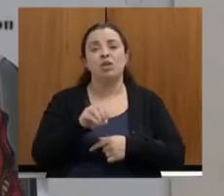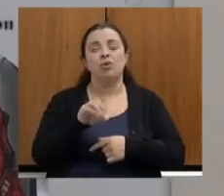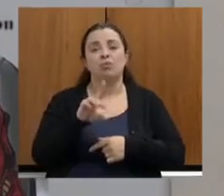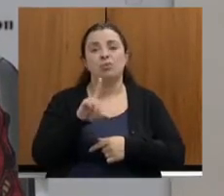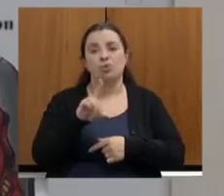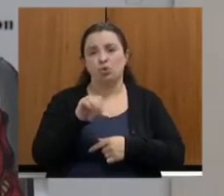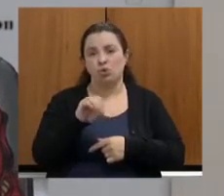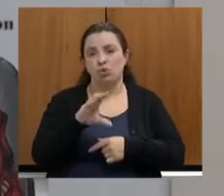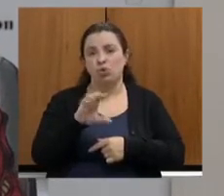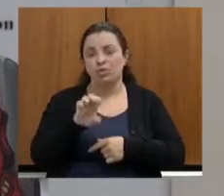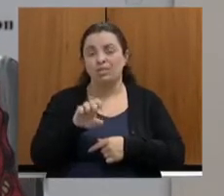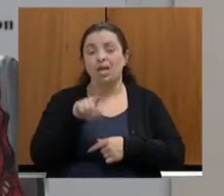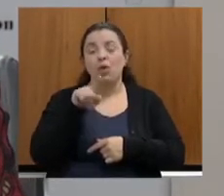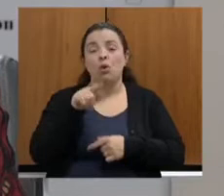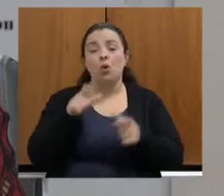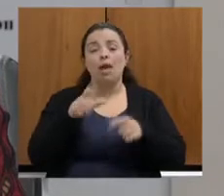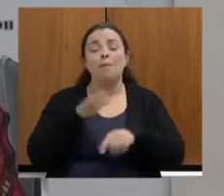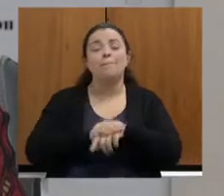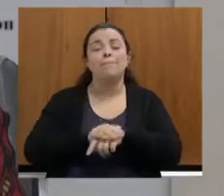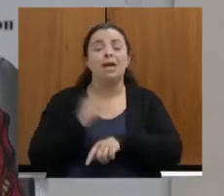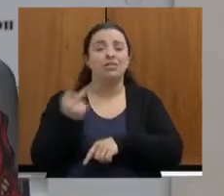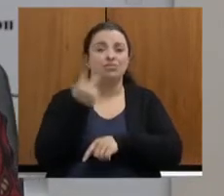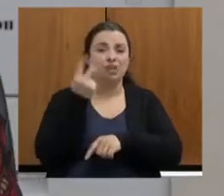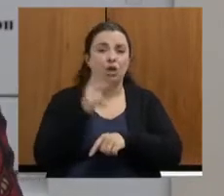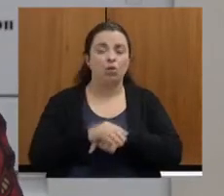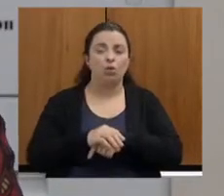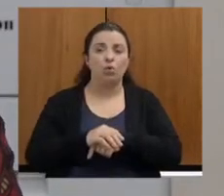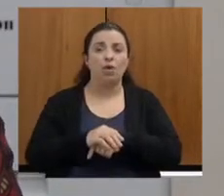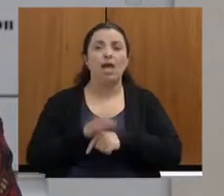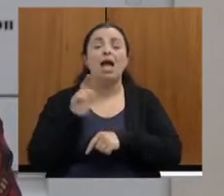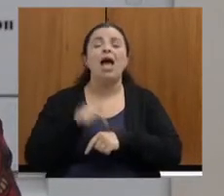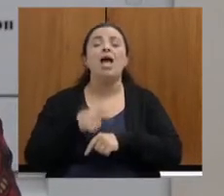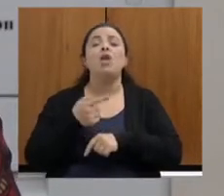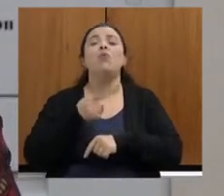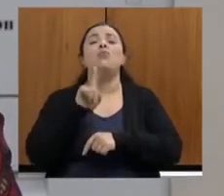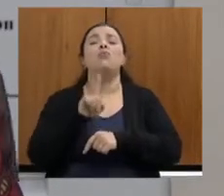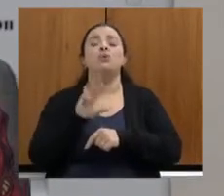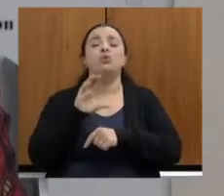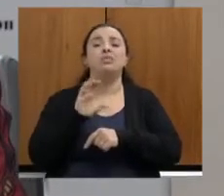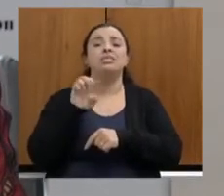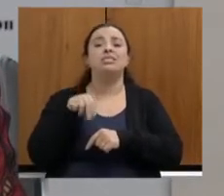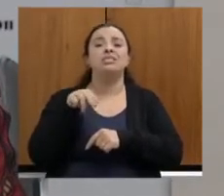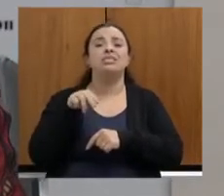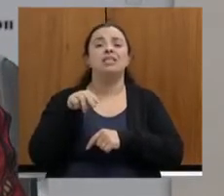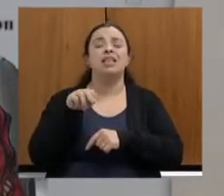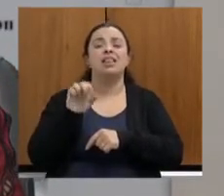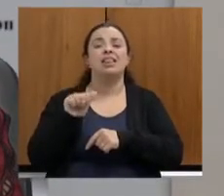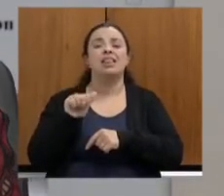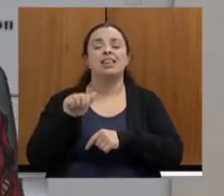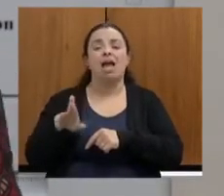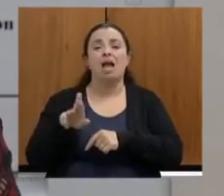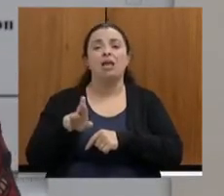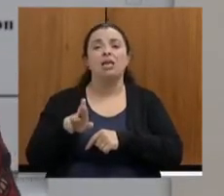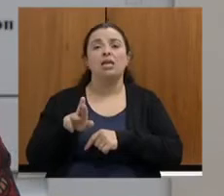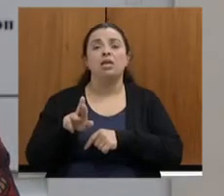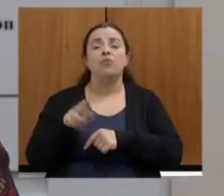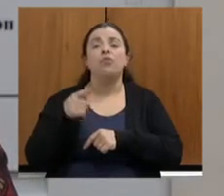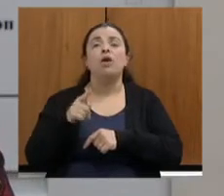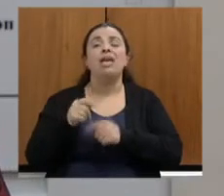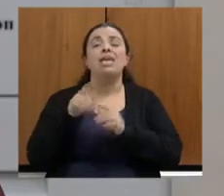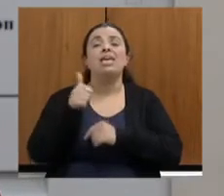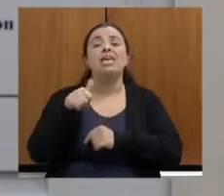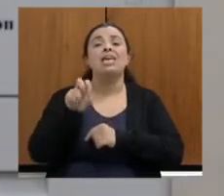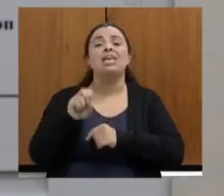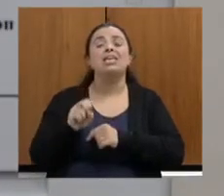no cenário pedir ajuda ao senar e fiz uns 15 cursos gratuito E desde curso de